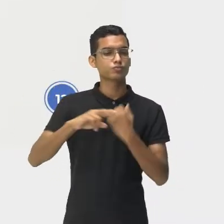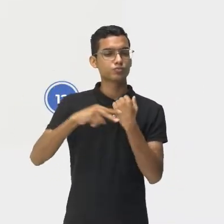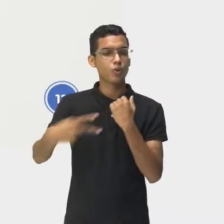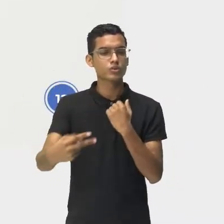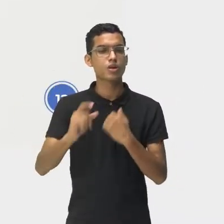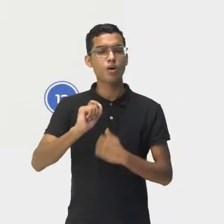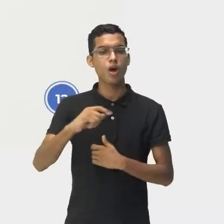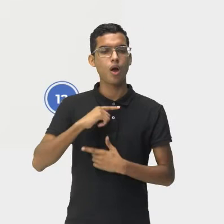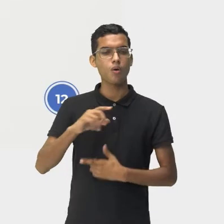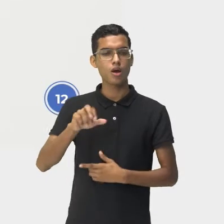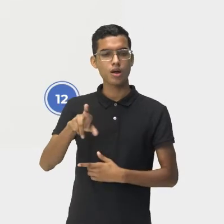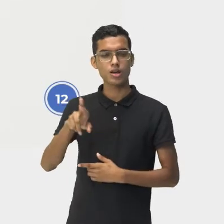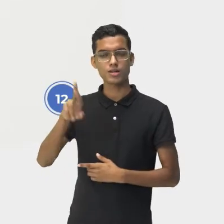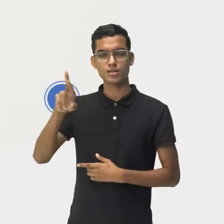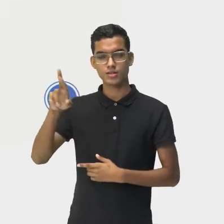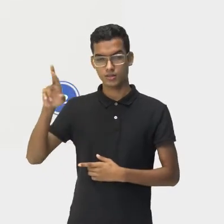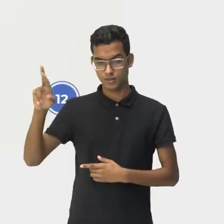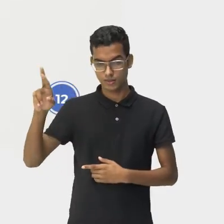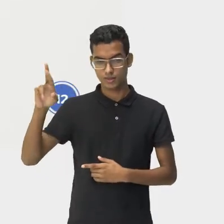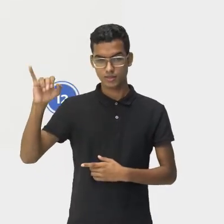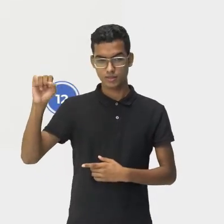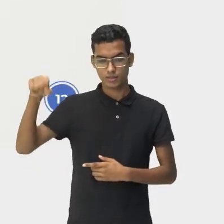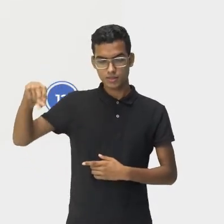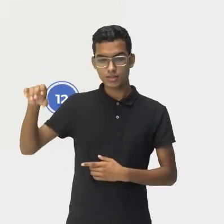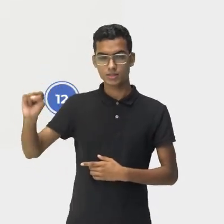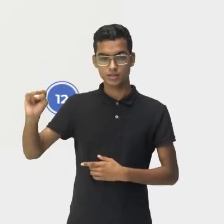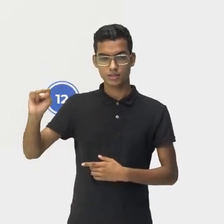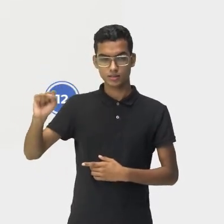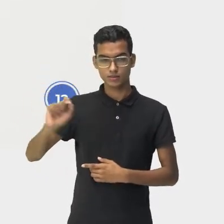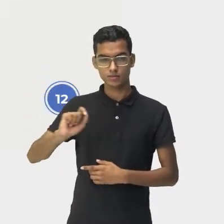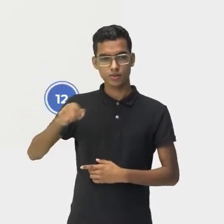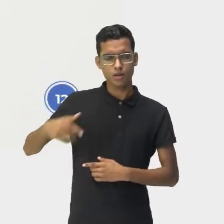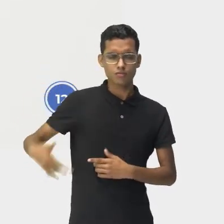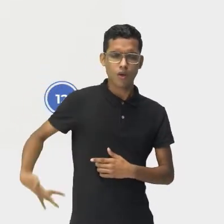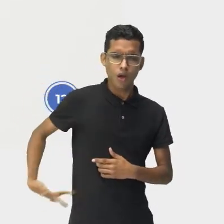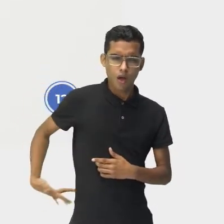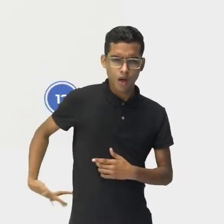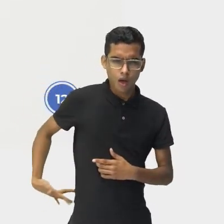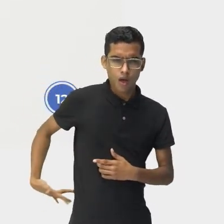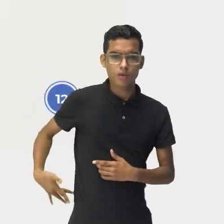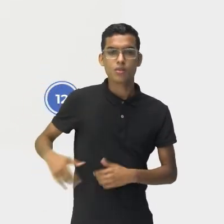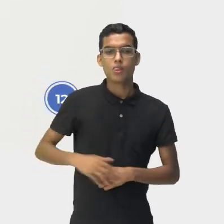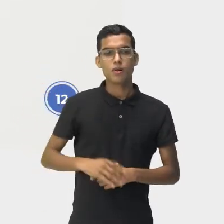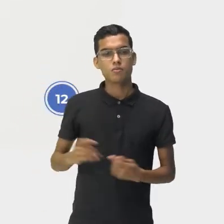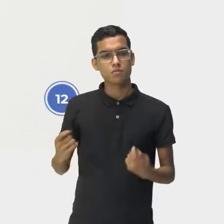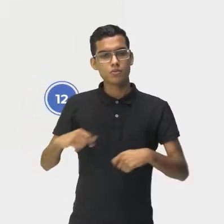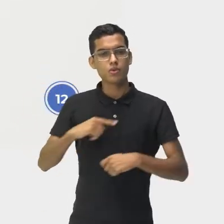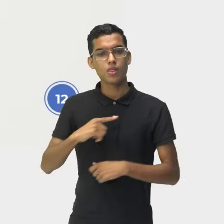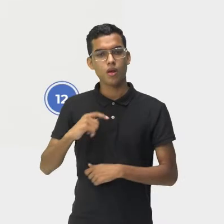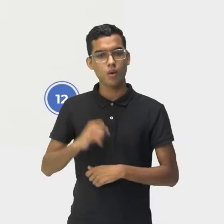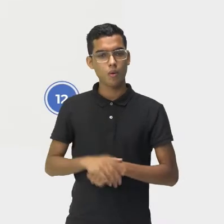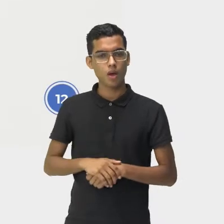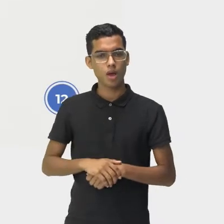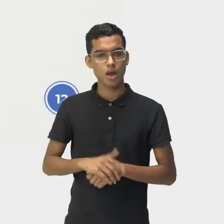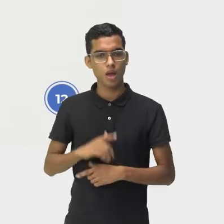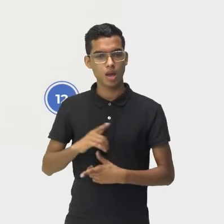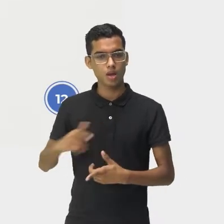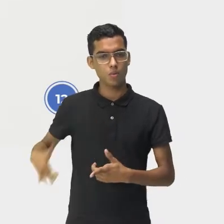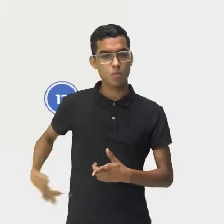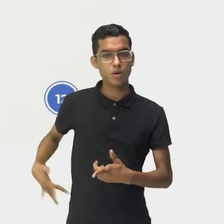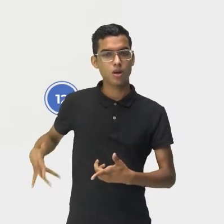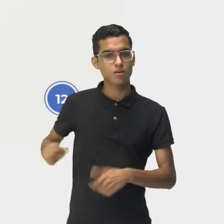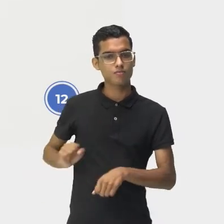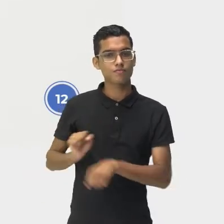como a nefropatia hipertensiva e a insuficiência renal, ou seja, mexe com